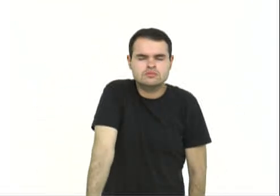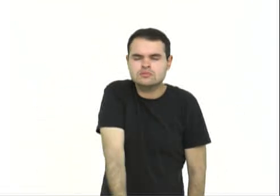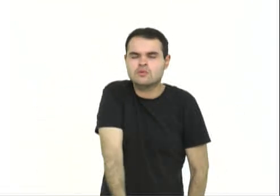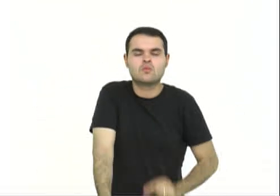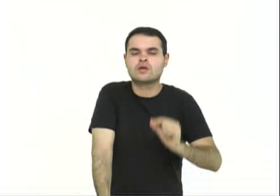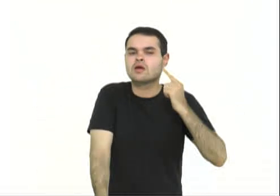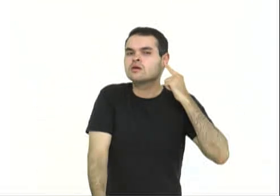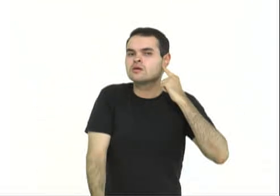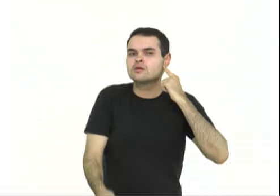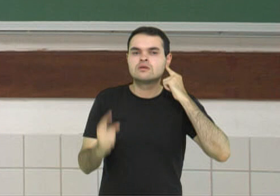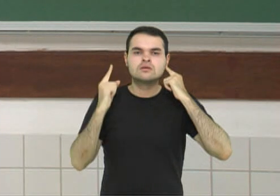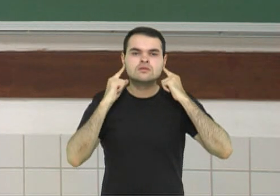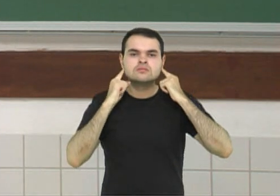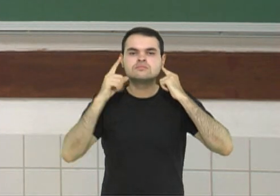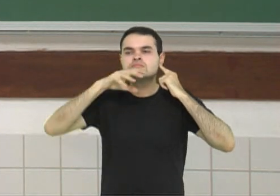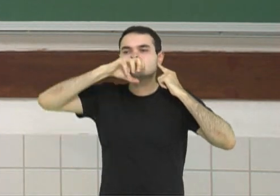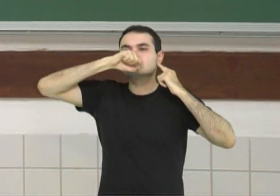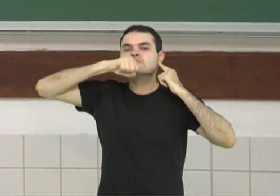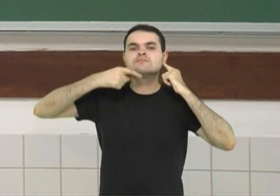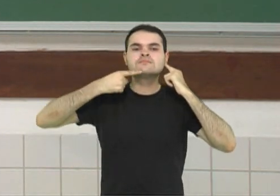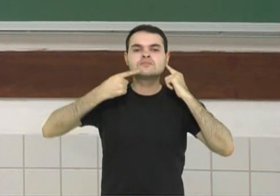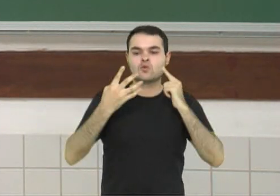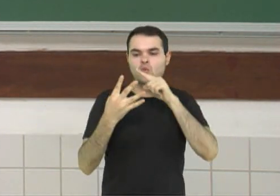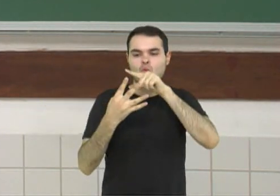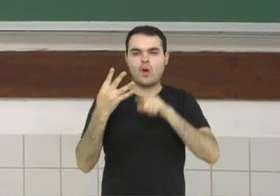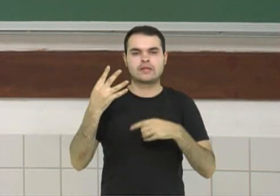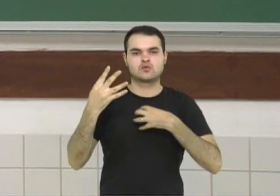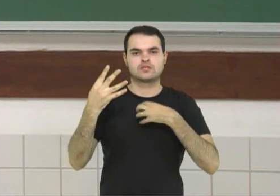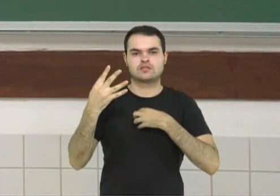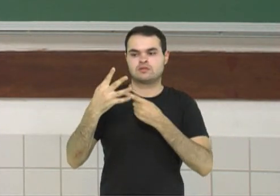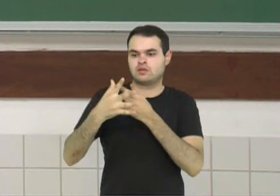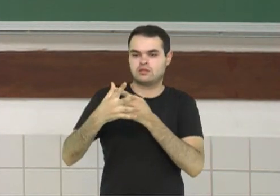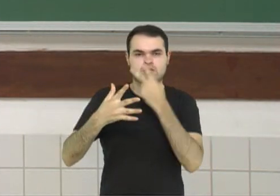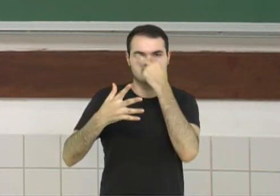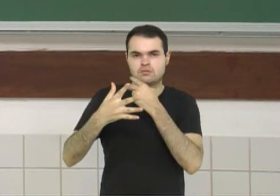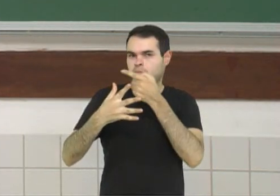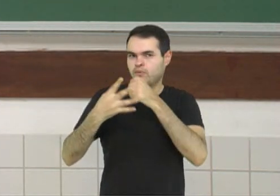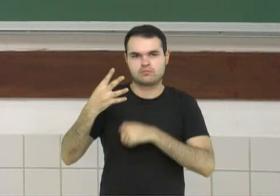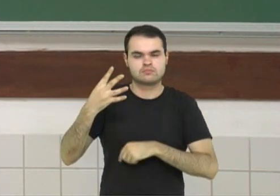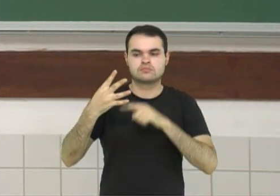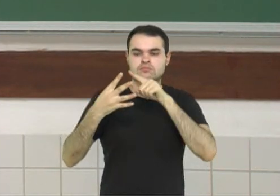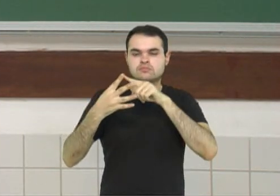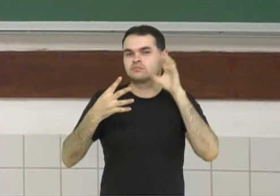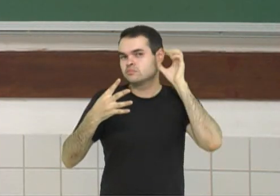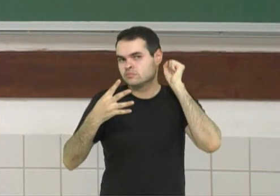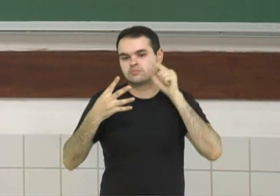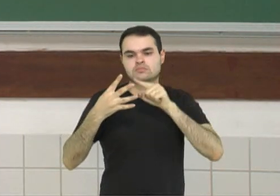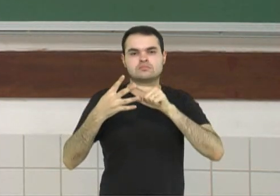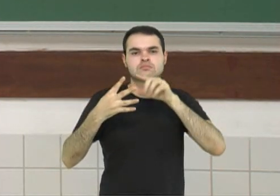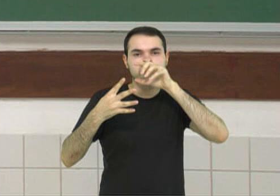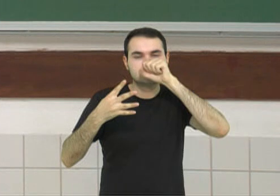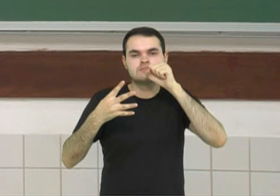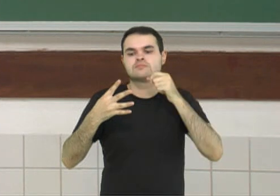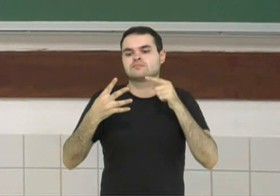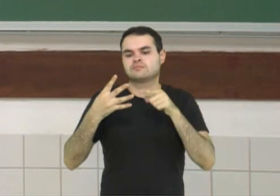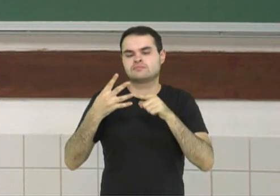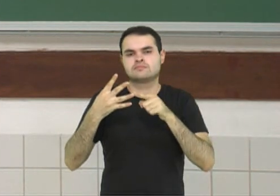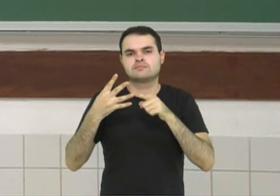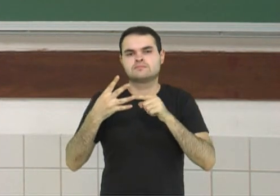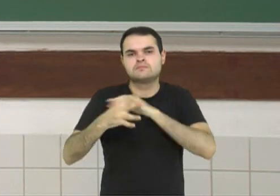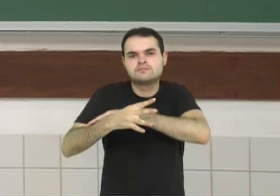os outros 4 sentidos que ainda restaram para ele. A audição, o olfato, o